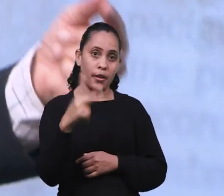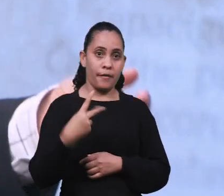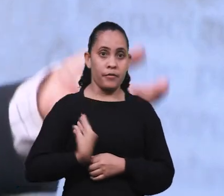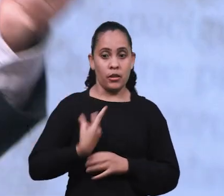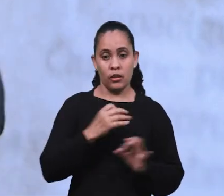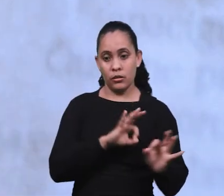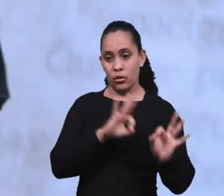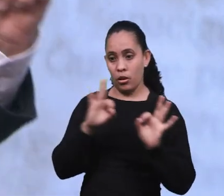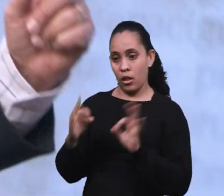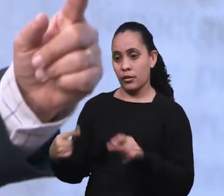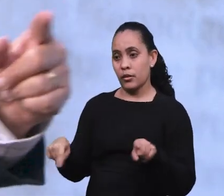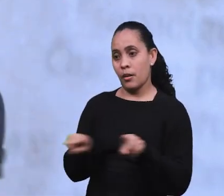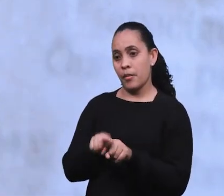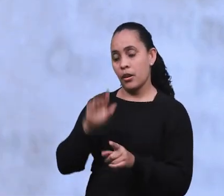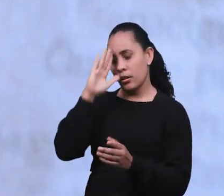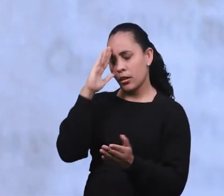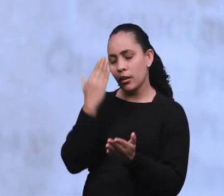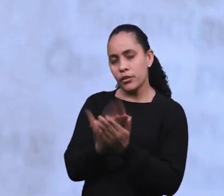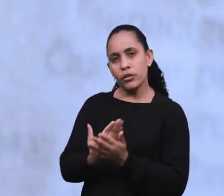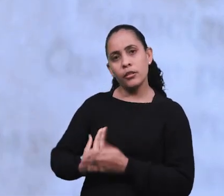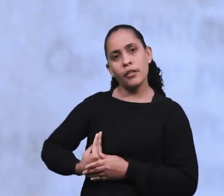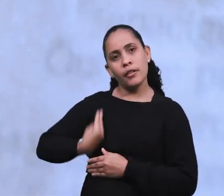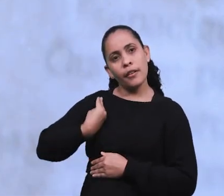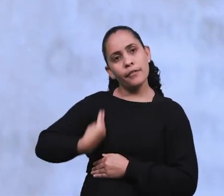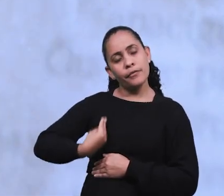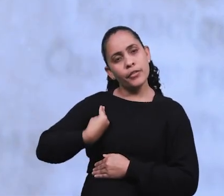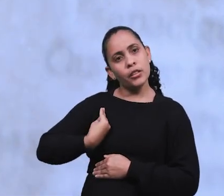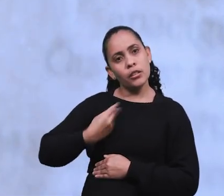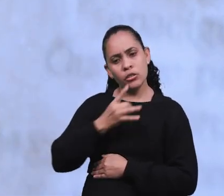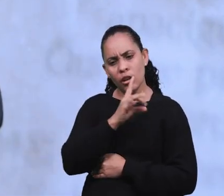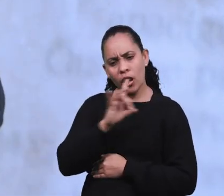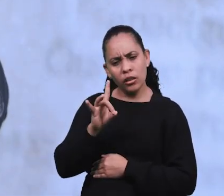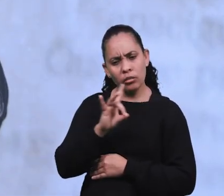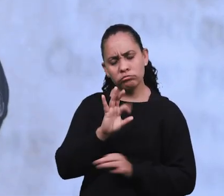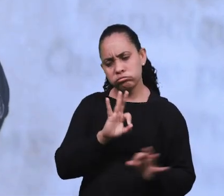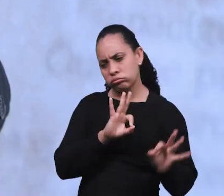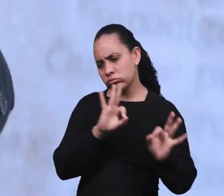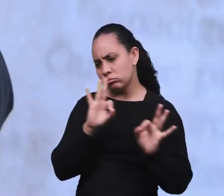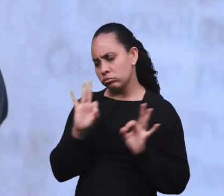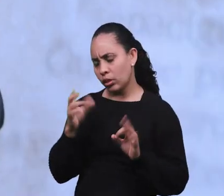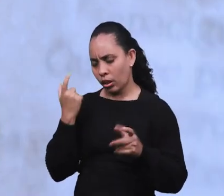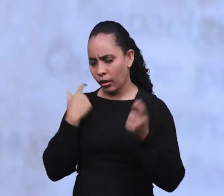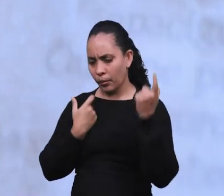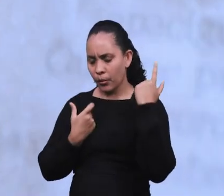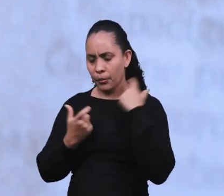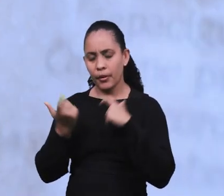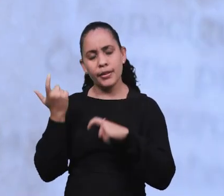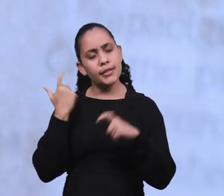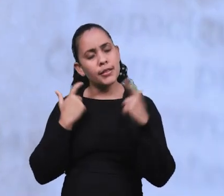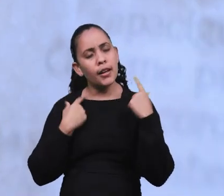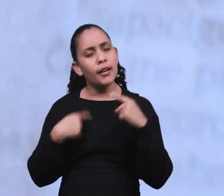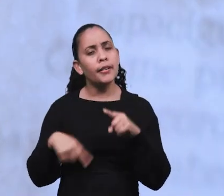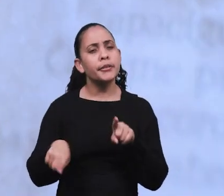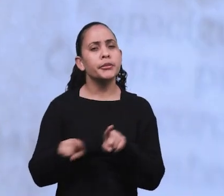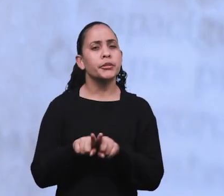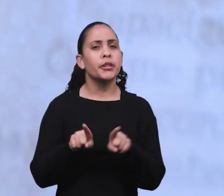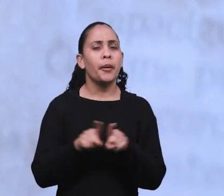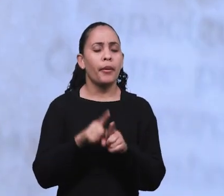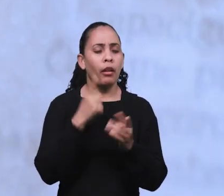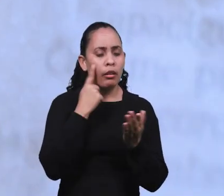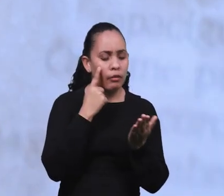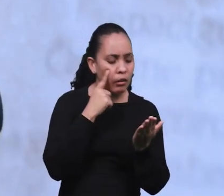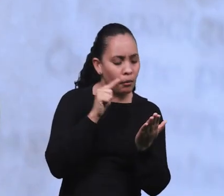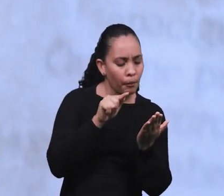vida secular, eu creio que acontece no dia a dia. Essa questão da preocupação, do